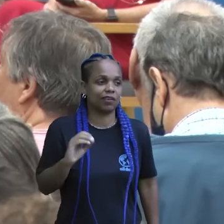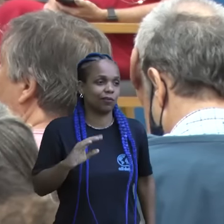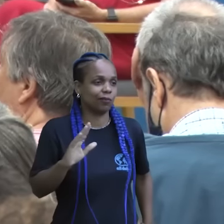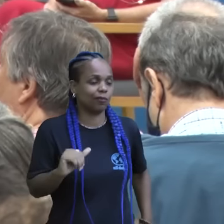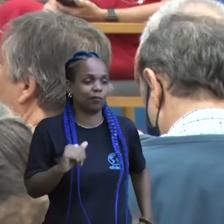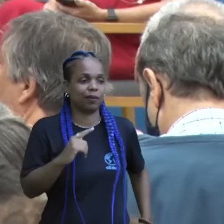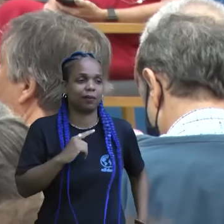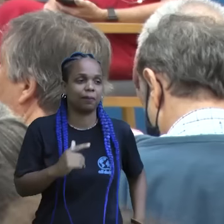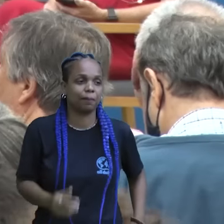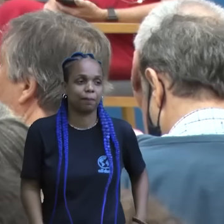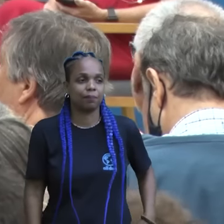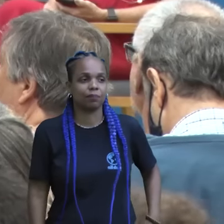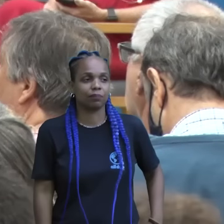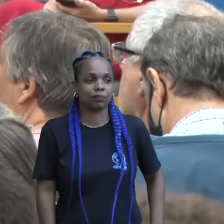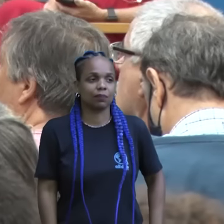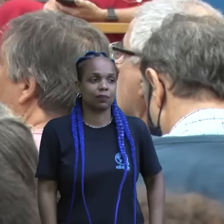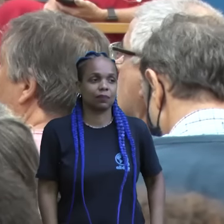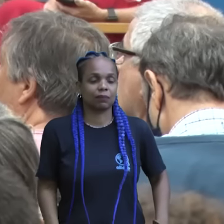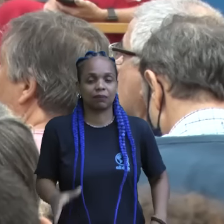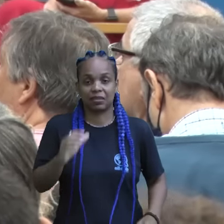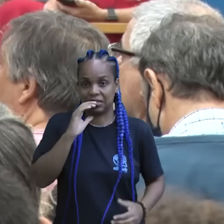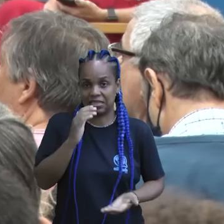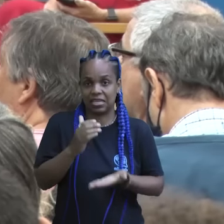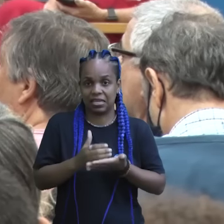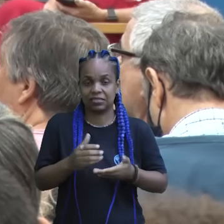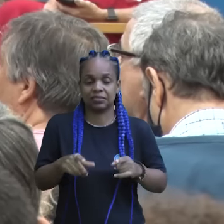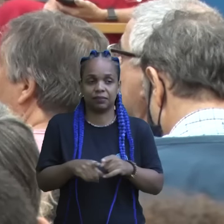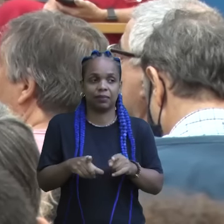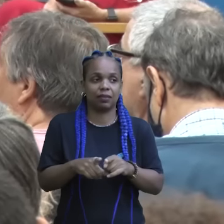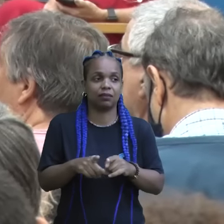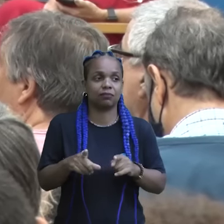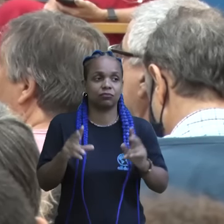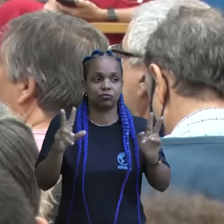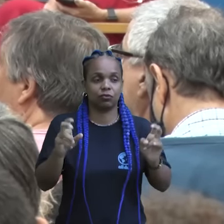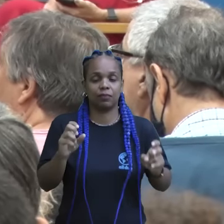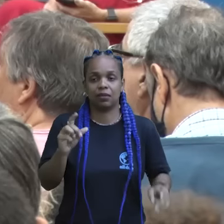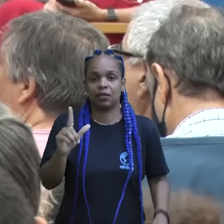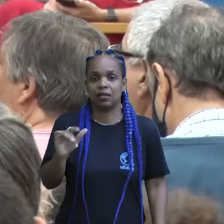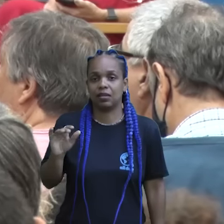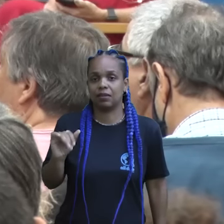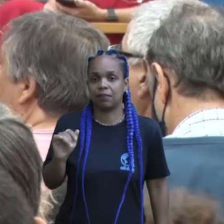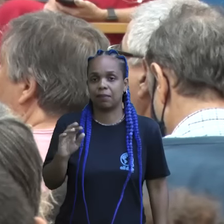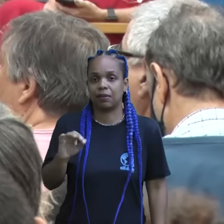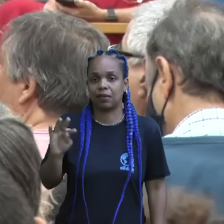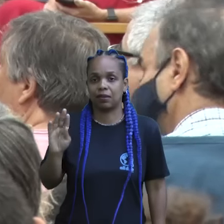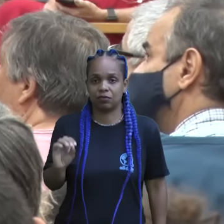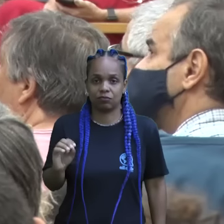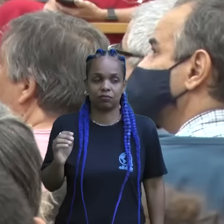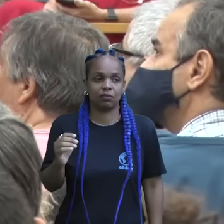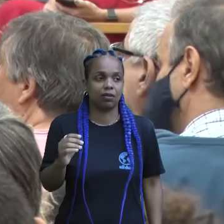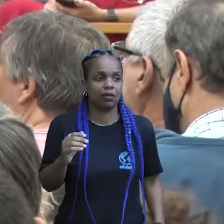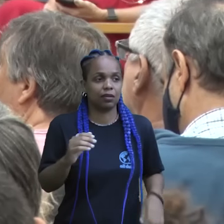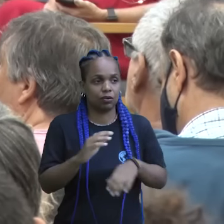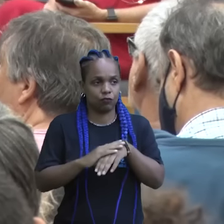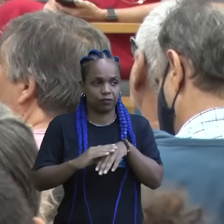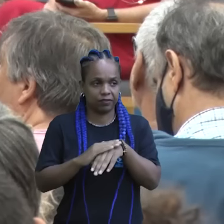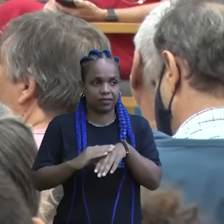E aí eu queria conversar um pouco, se vocês pudessem dialogar um pouquinho, sobre como é